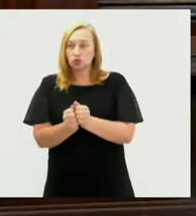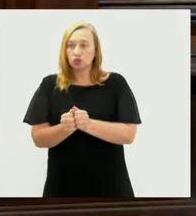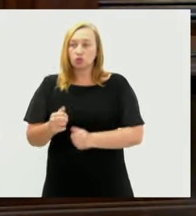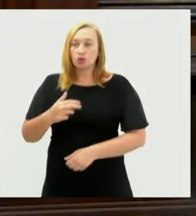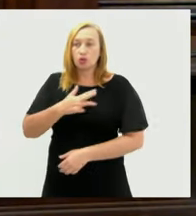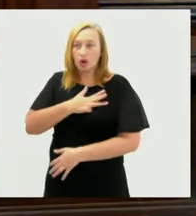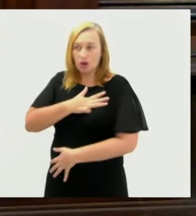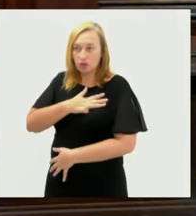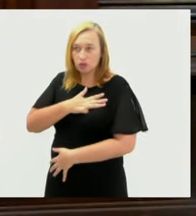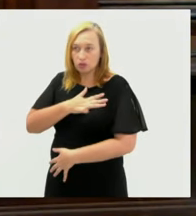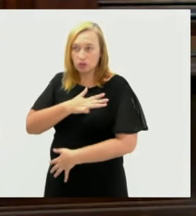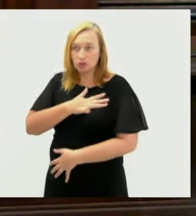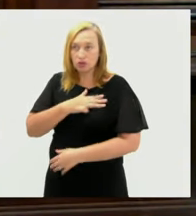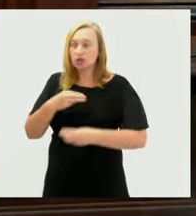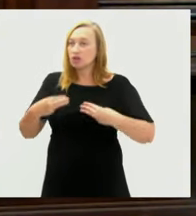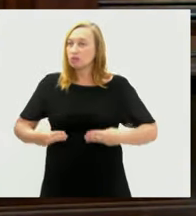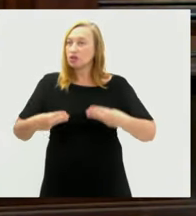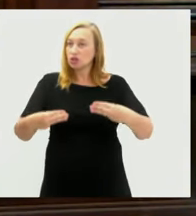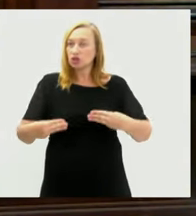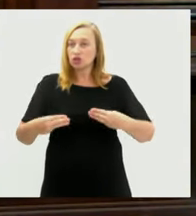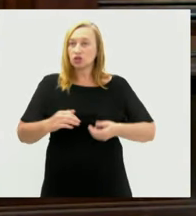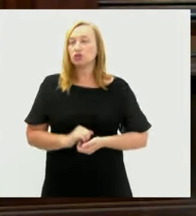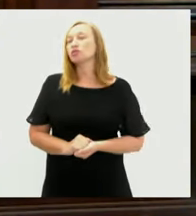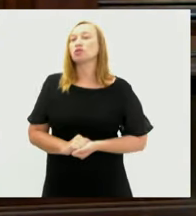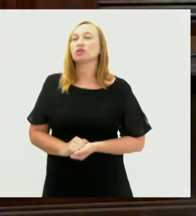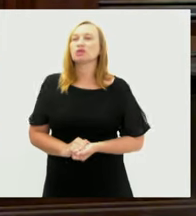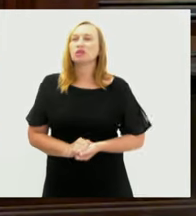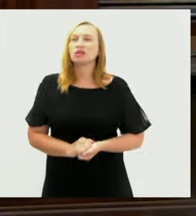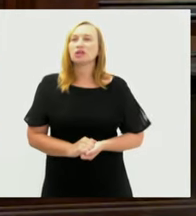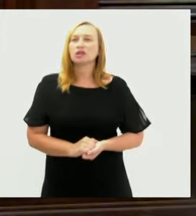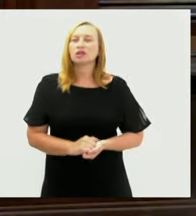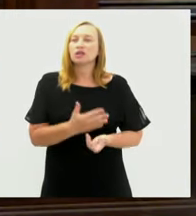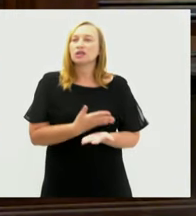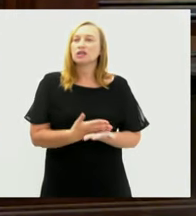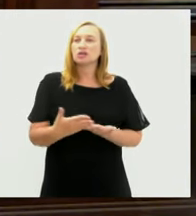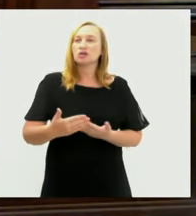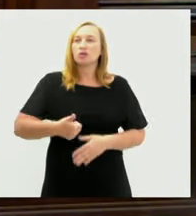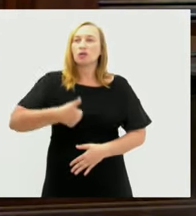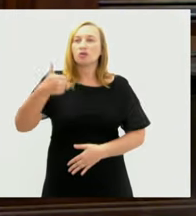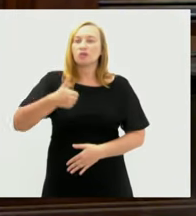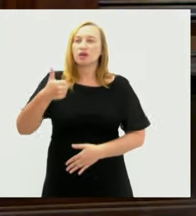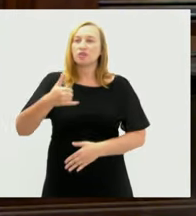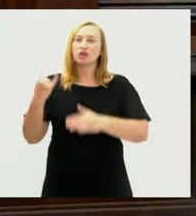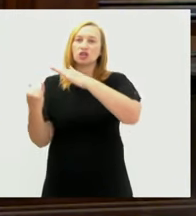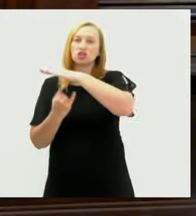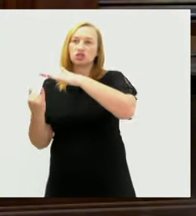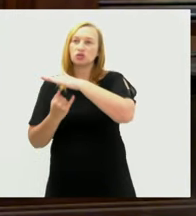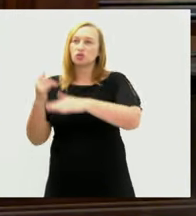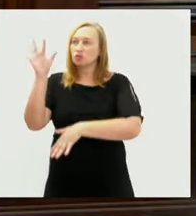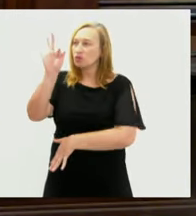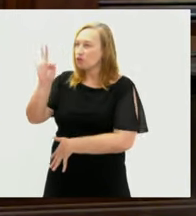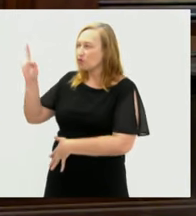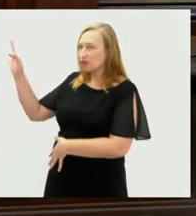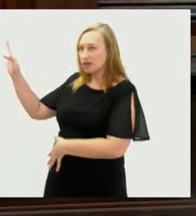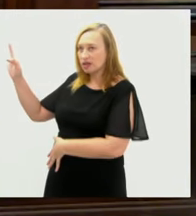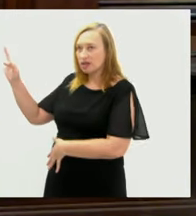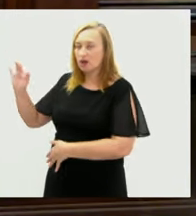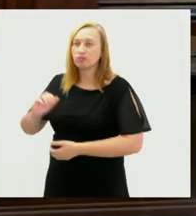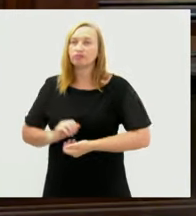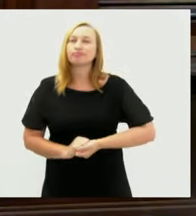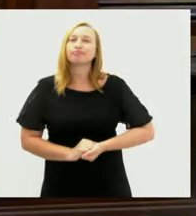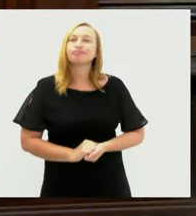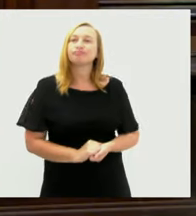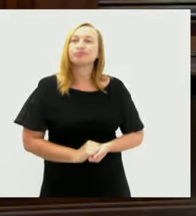de ministros e ministras, lançando o primeiro Instituto Federal no complexo do Alemão.